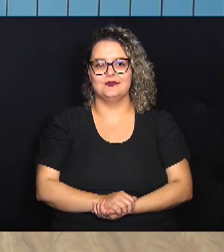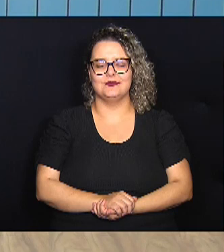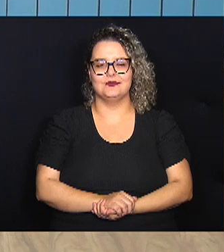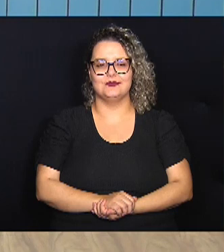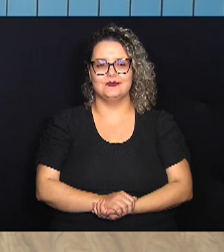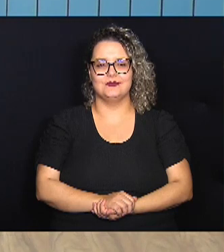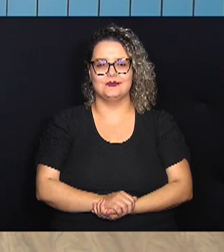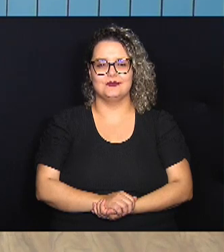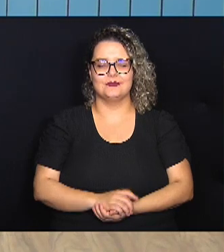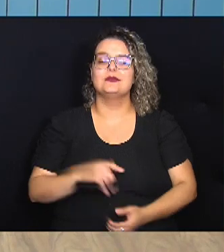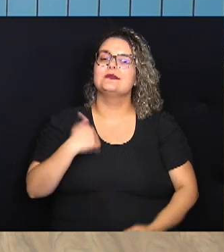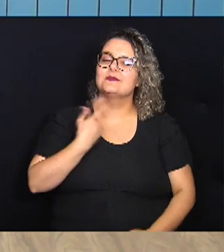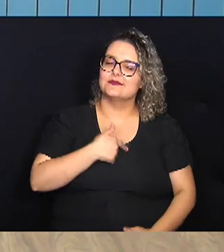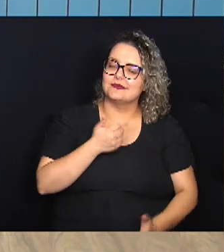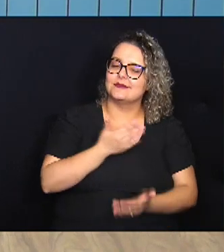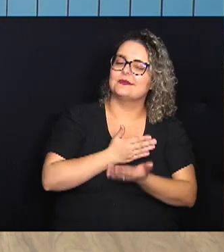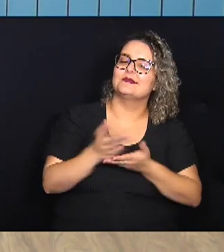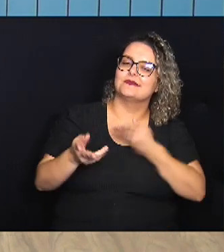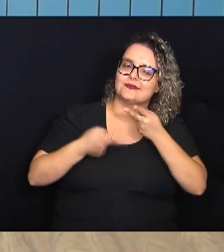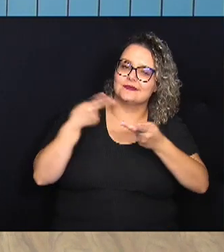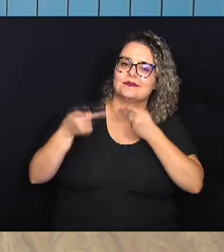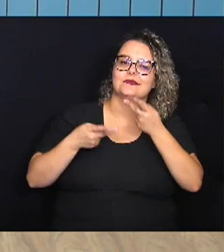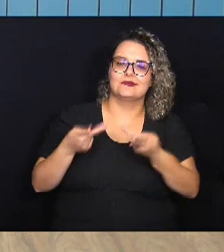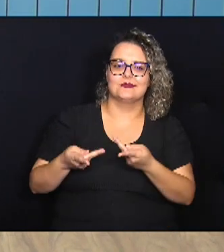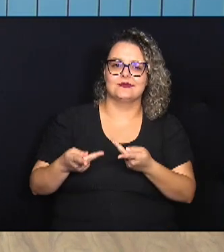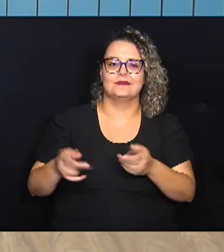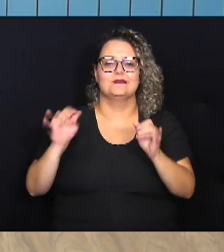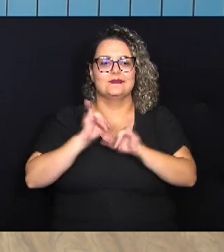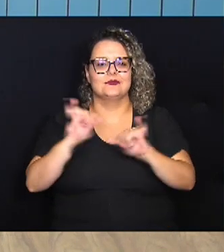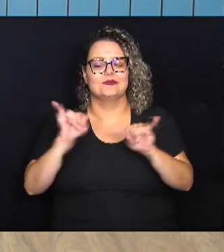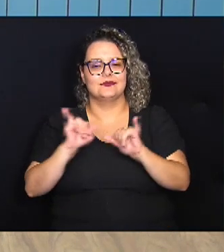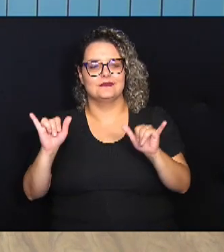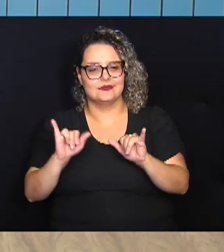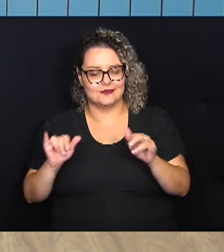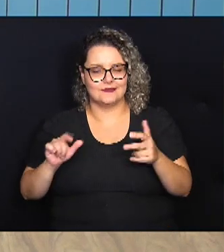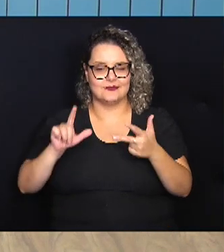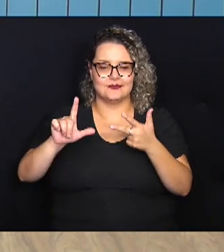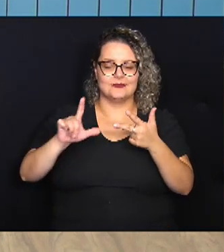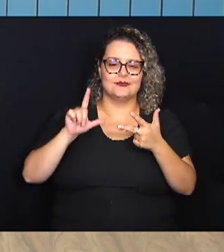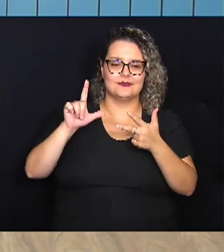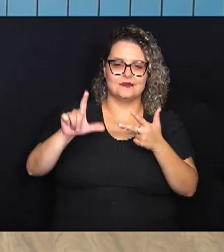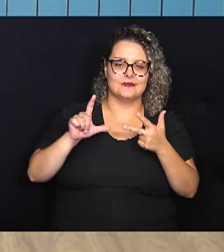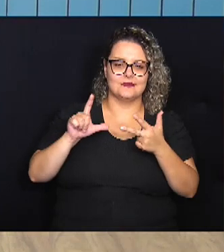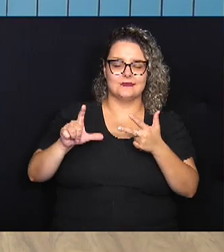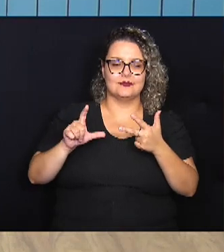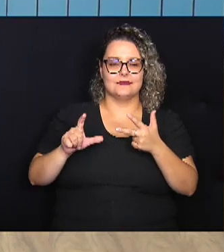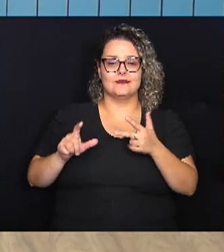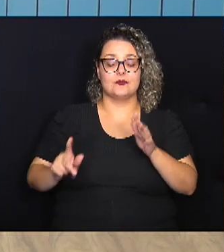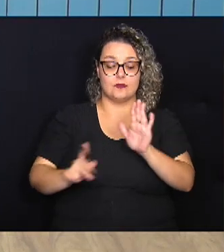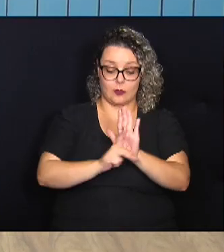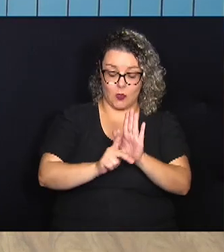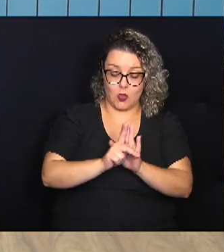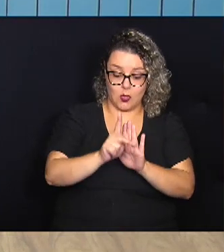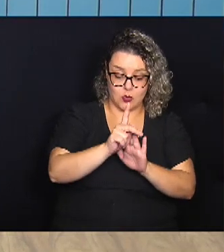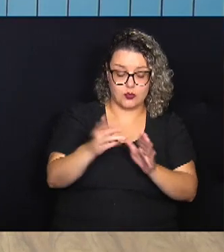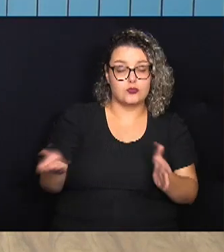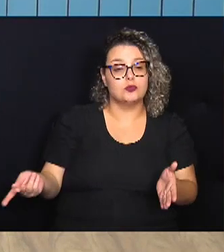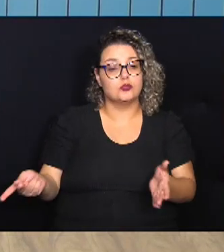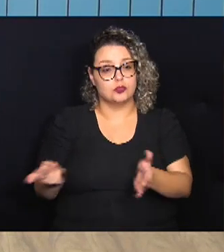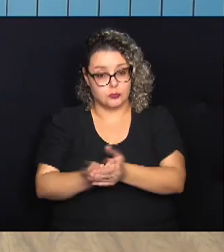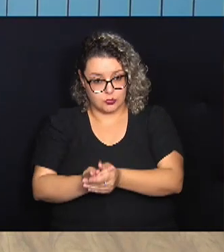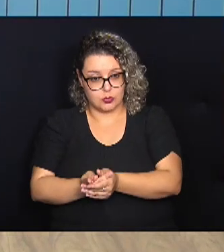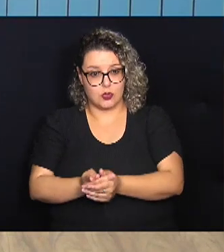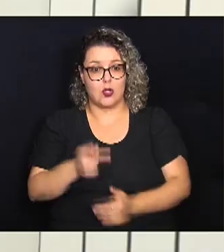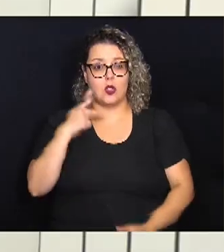E a gente começa agora a falar sobre as notícias do Legislativo com os projetos protocolados